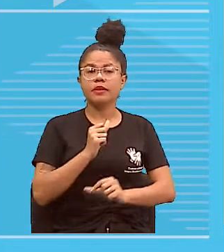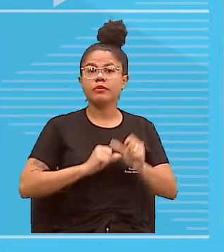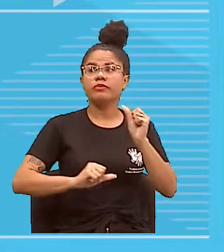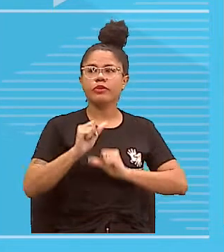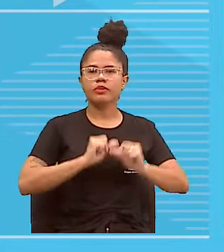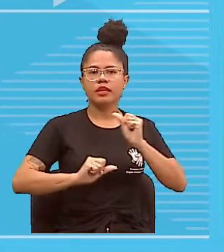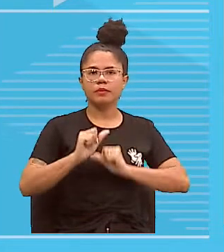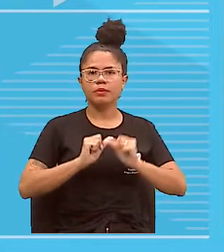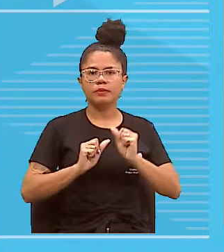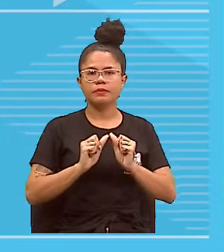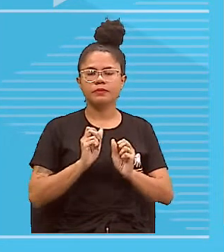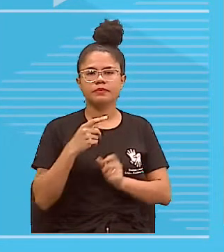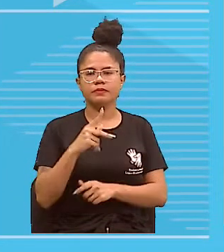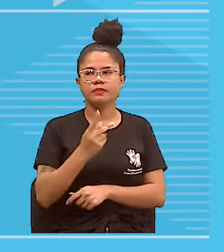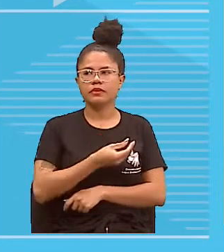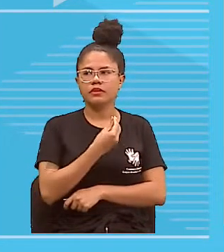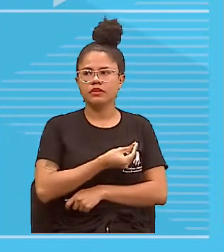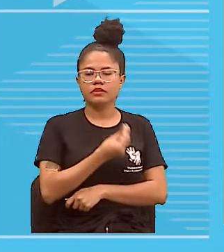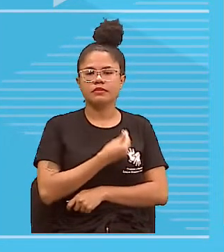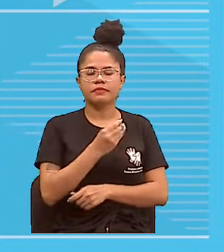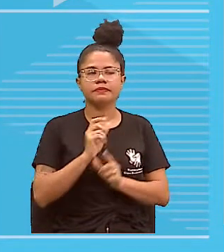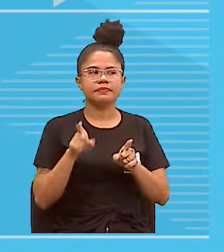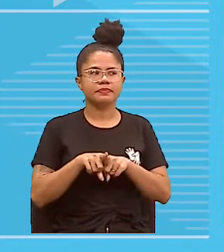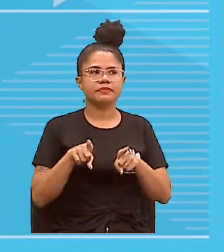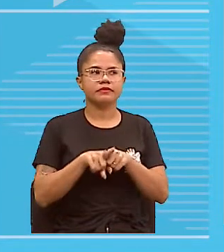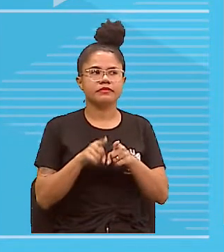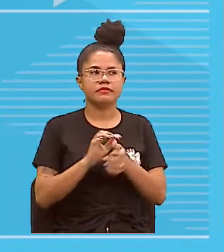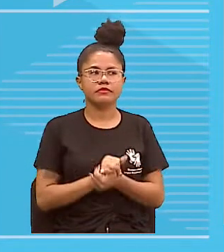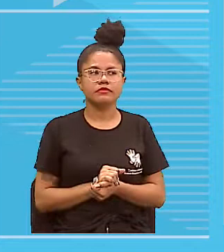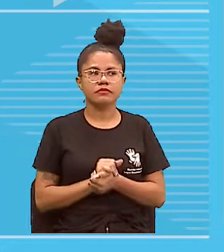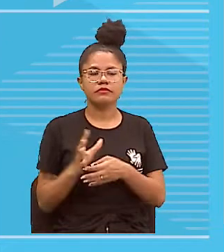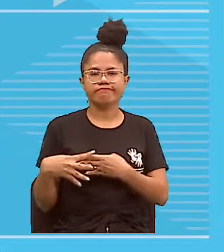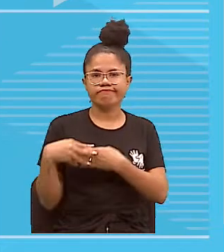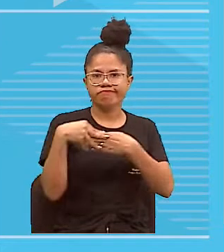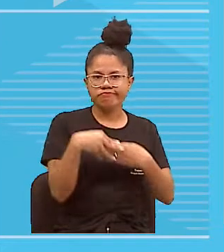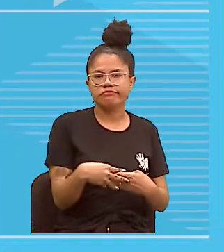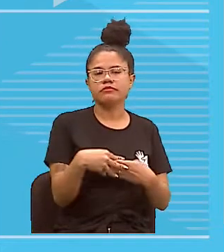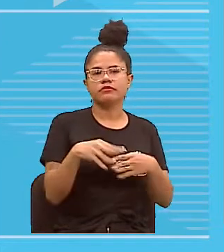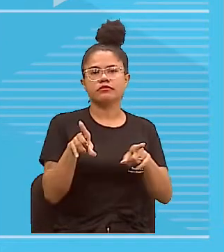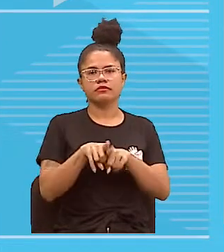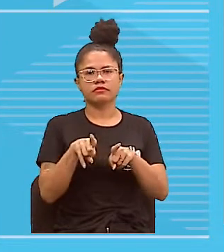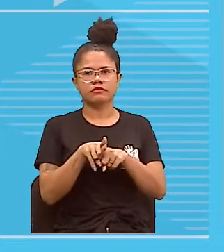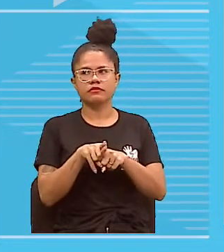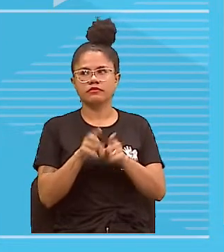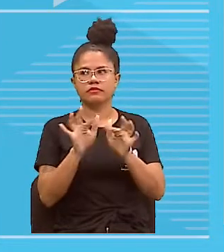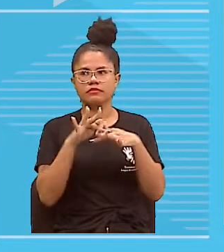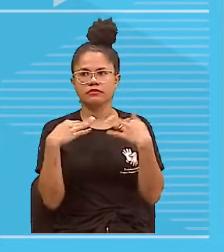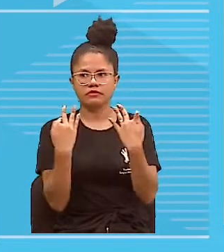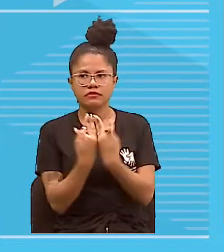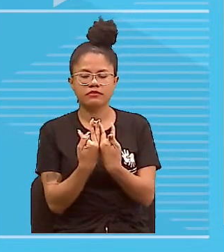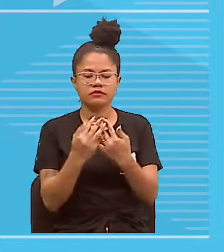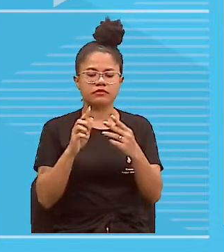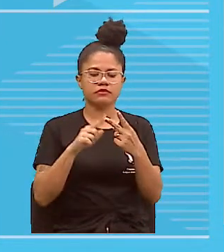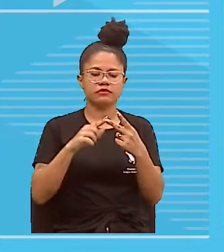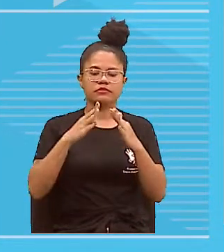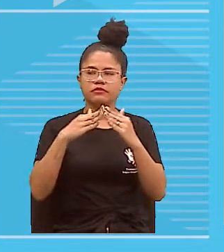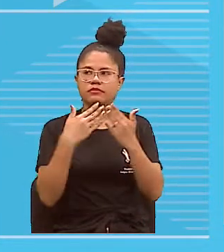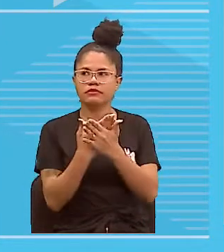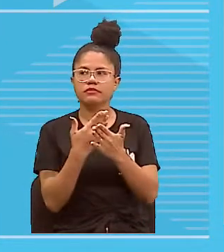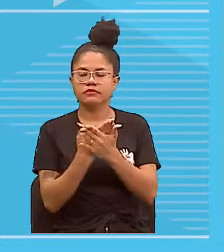vida? Buscando um papel ativo e colaborativo na família, na escola e na comunidade. Algo que